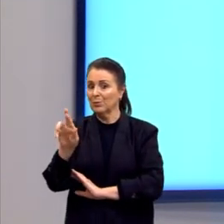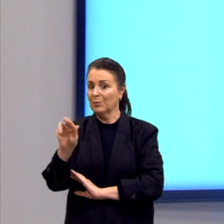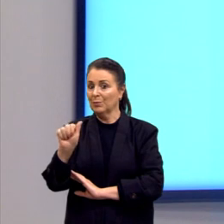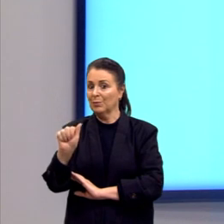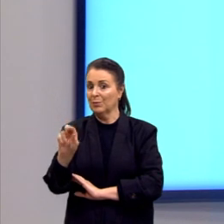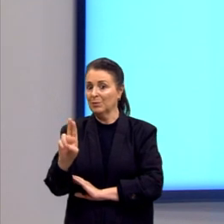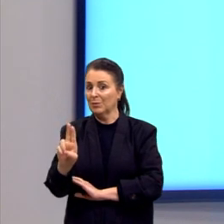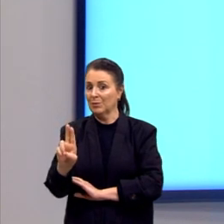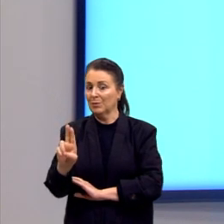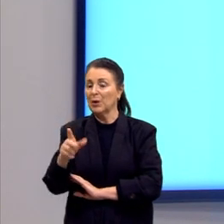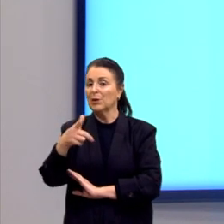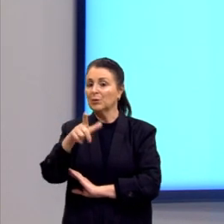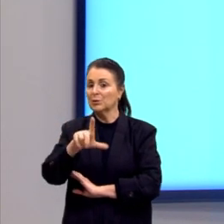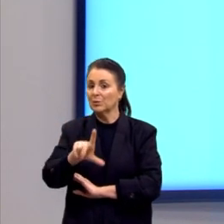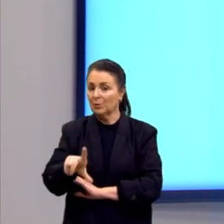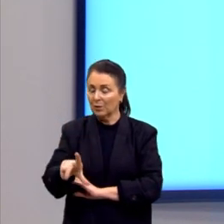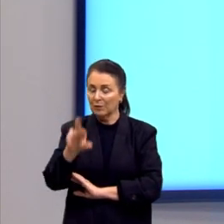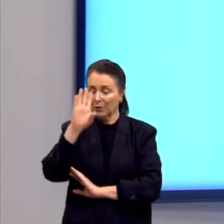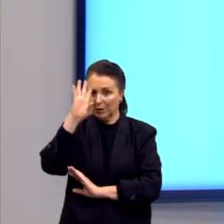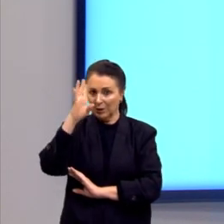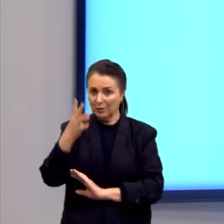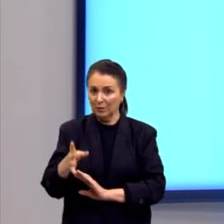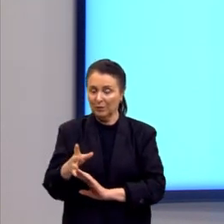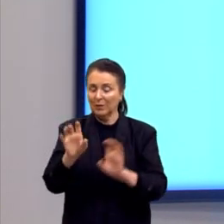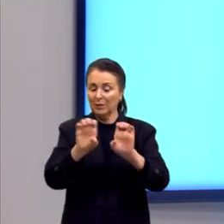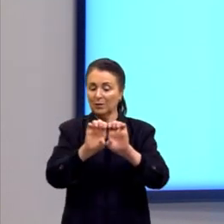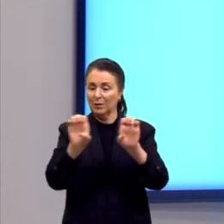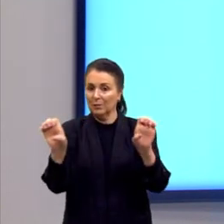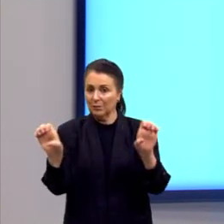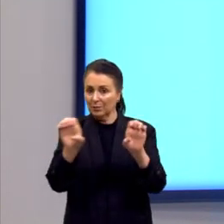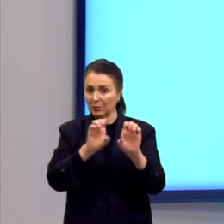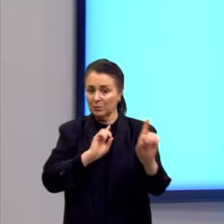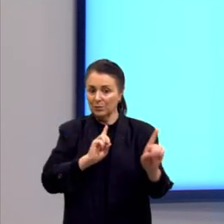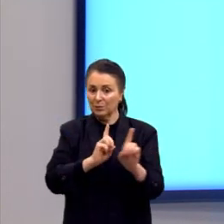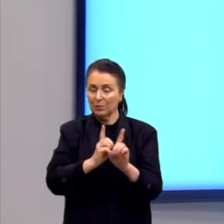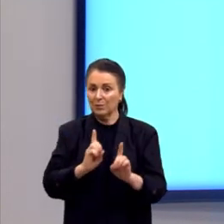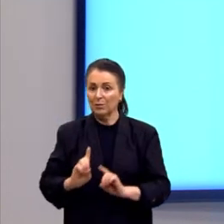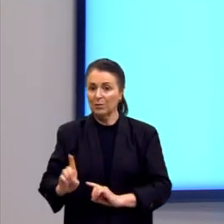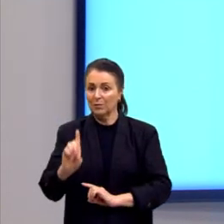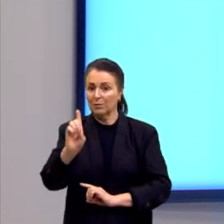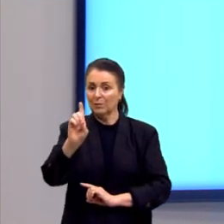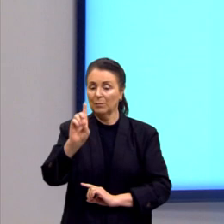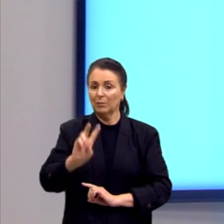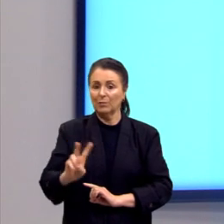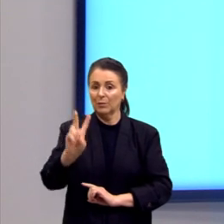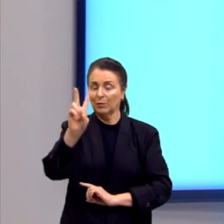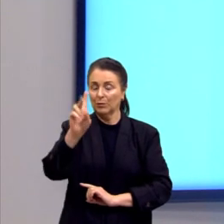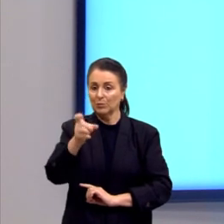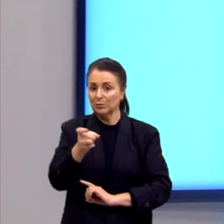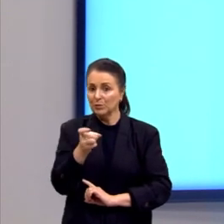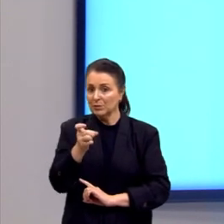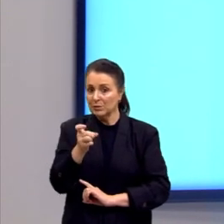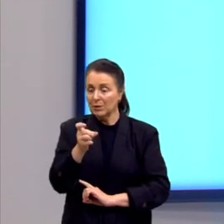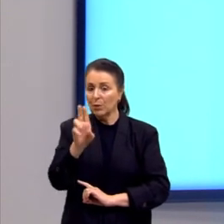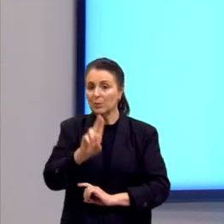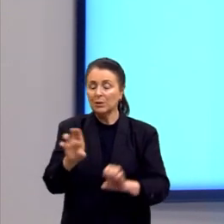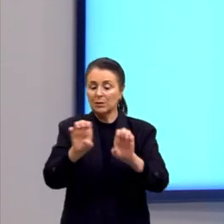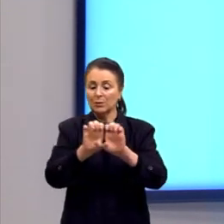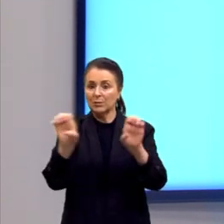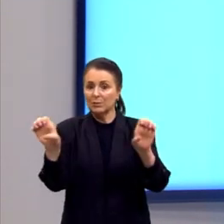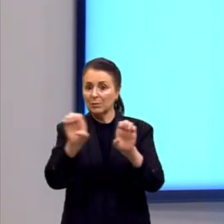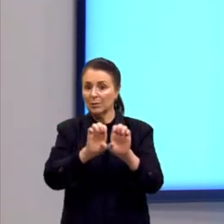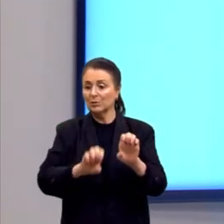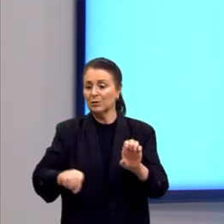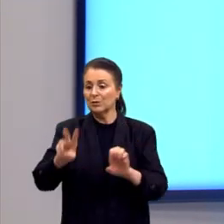Então nós vamos novamente resolver a equação né descobrir o valor ali DX mas agora através de uma equação